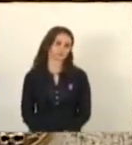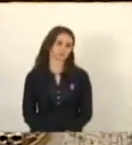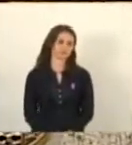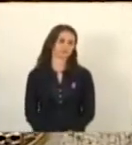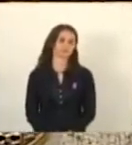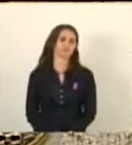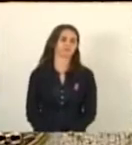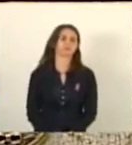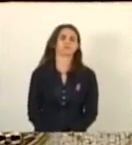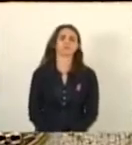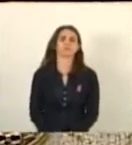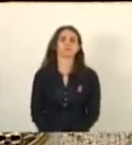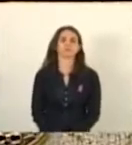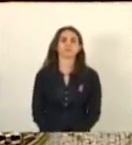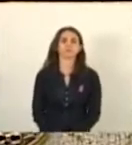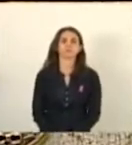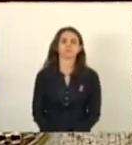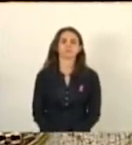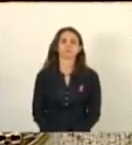Obrigado, meu